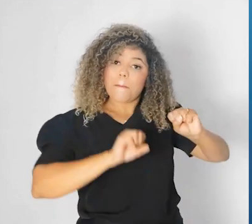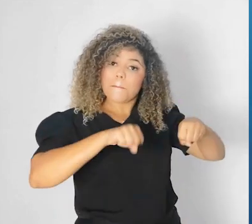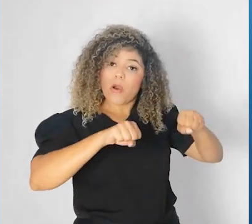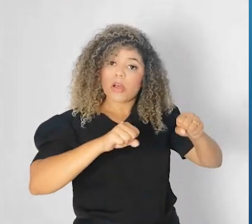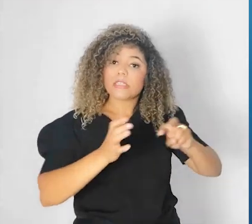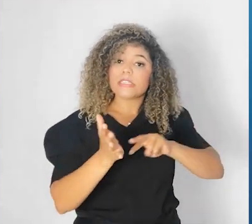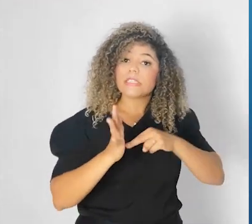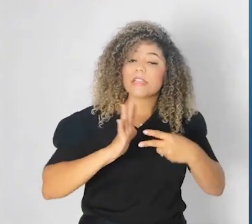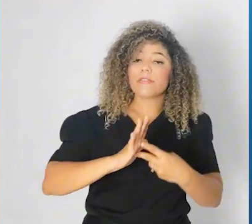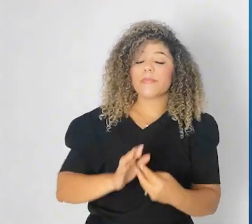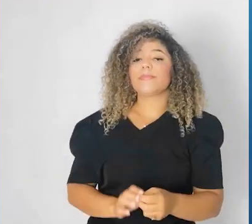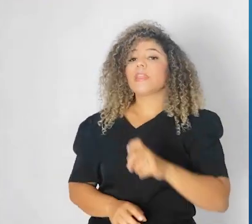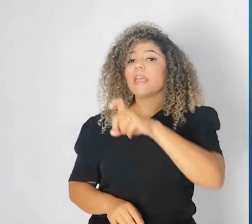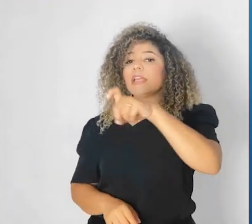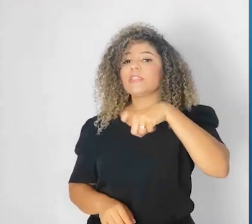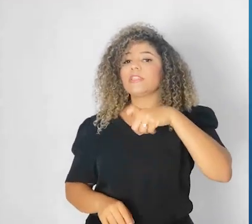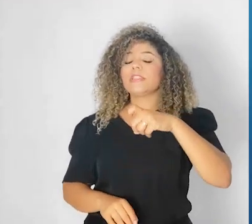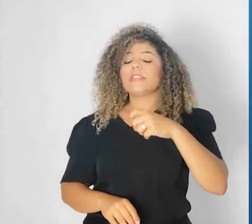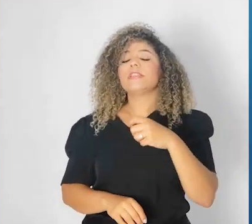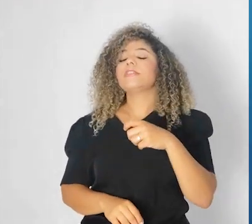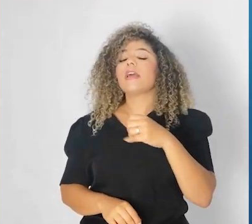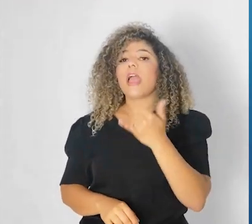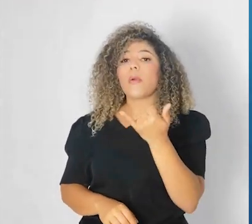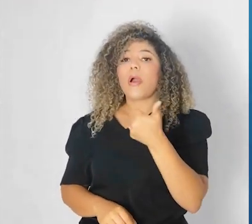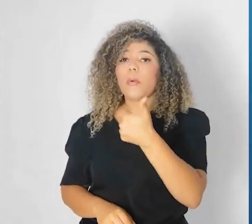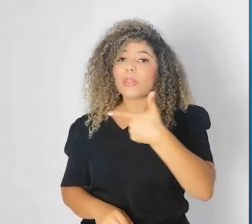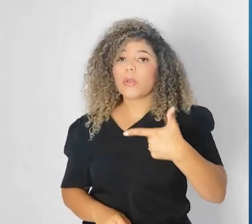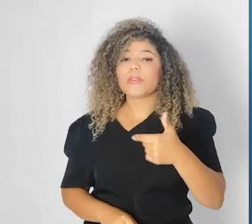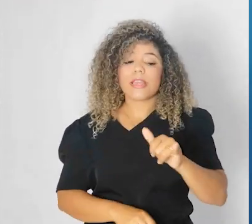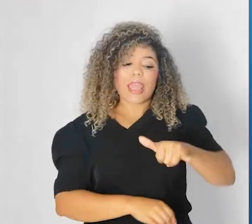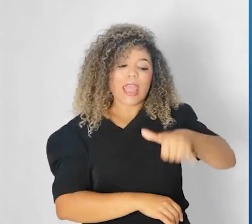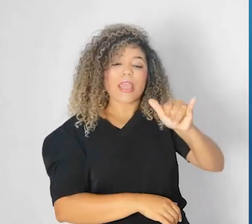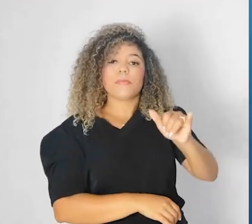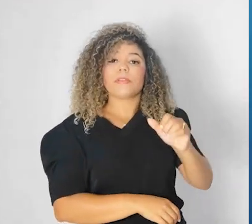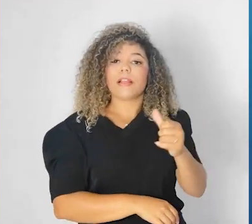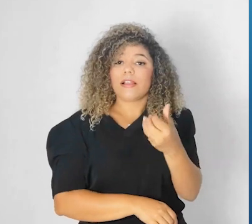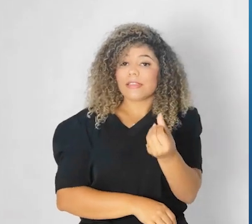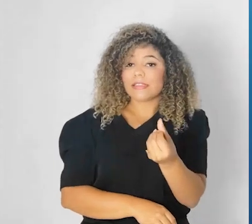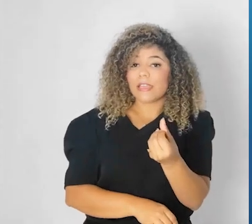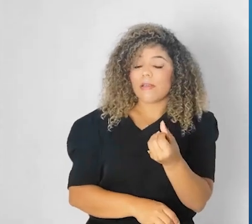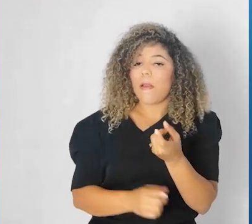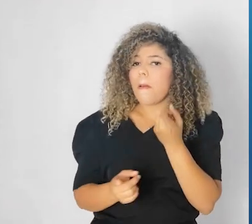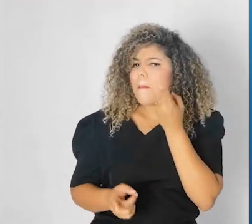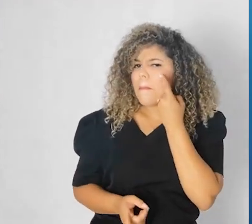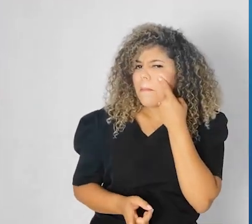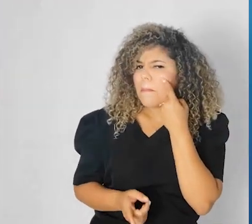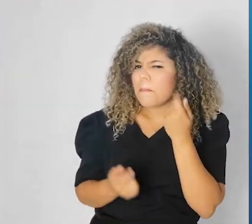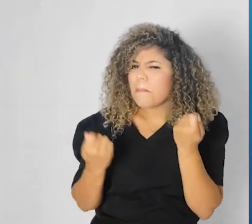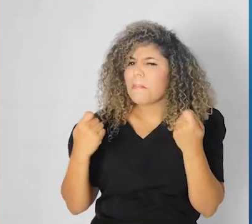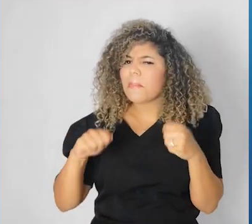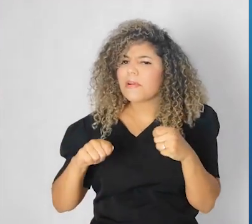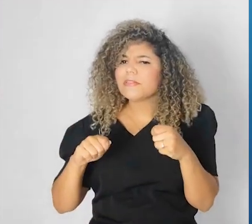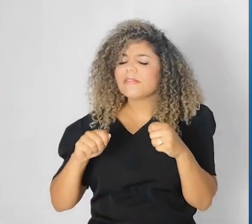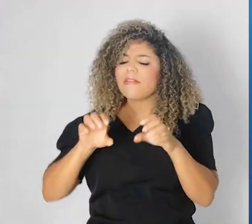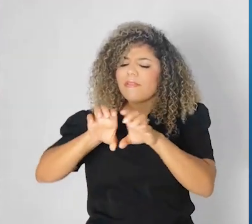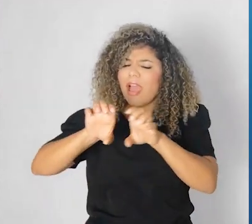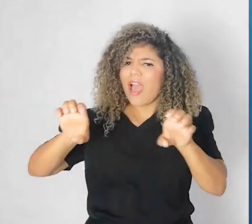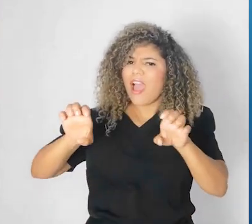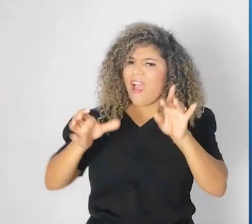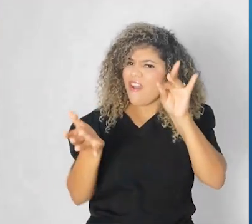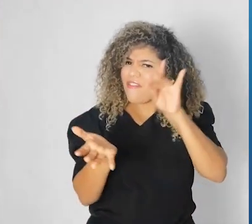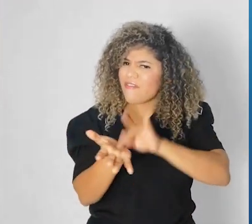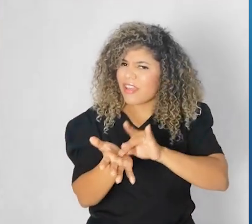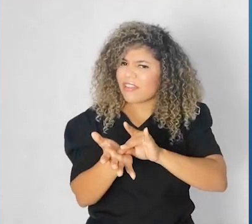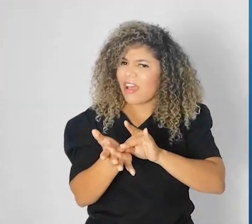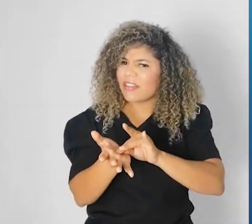X igual a 12 e y igual a 6. Os valores 12 e 6 verificam a equação que você escreveu. Verificar a